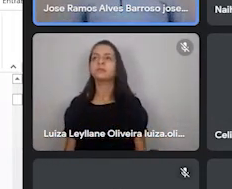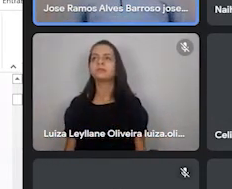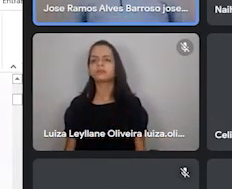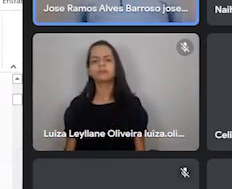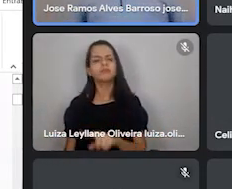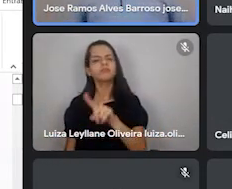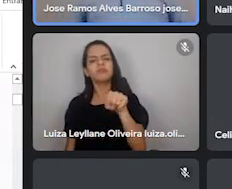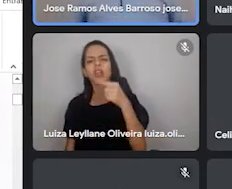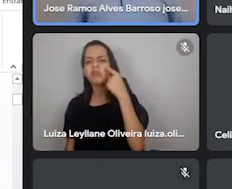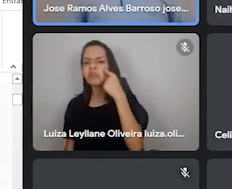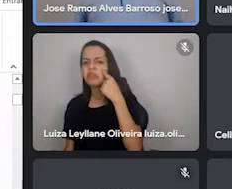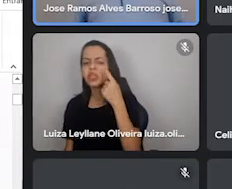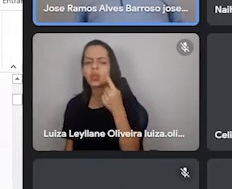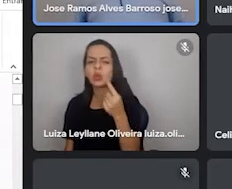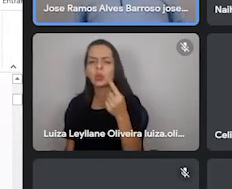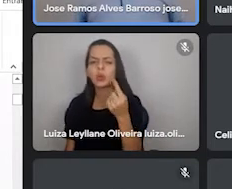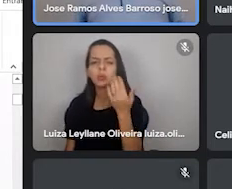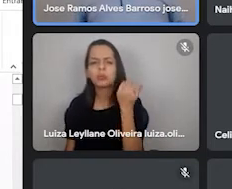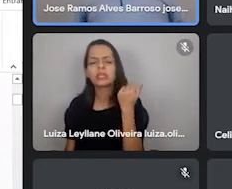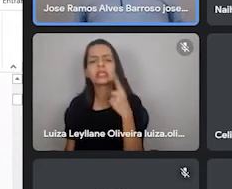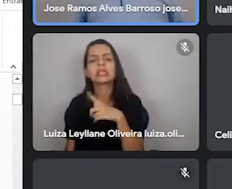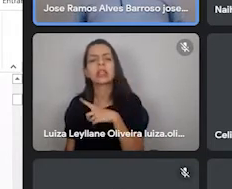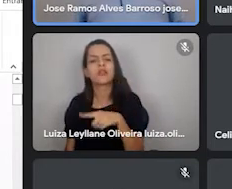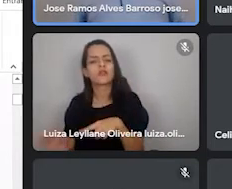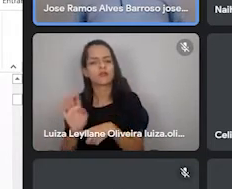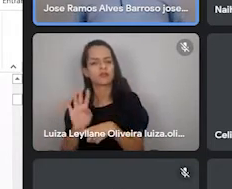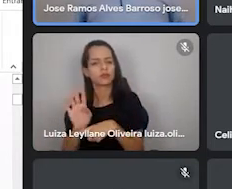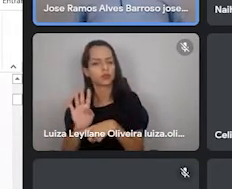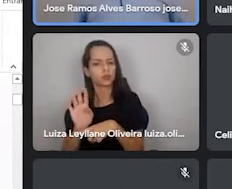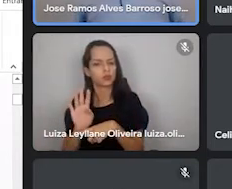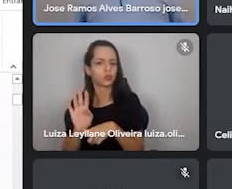passando de um acidente